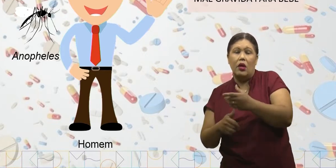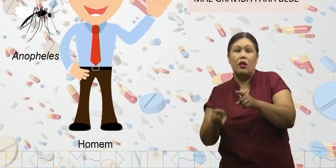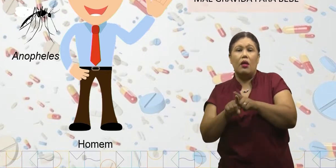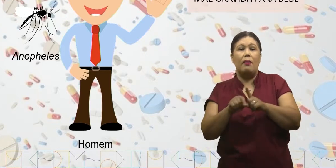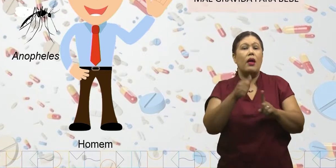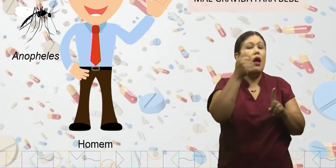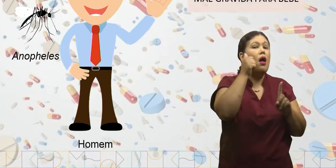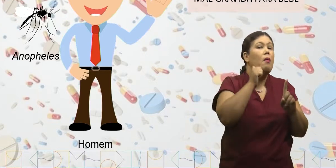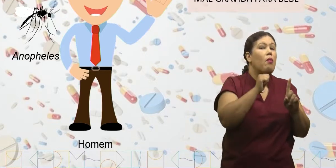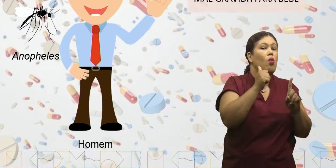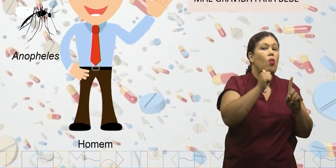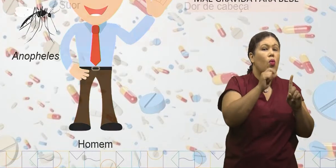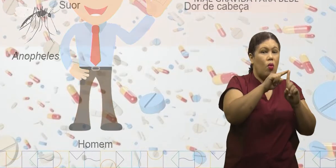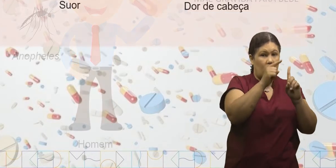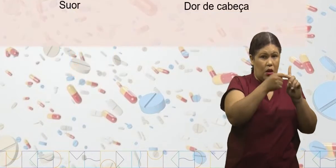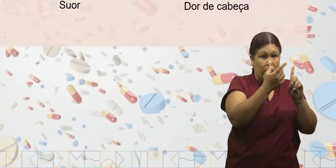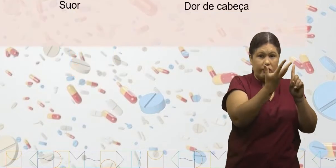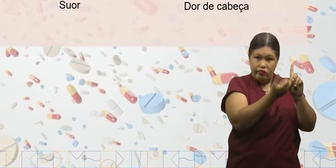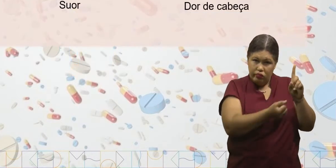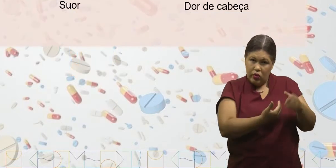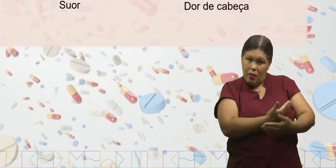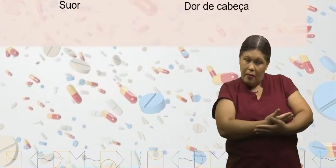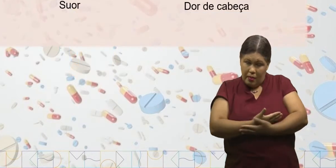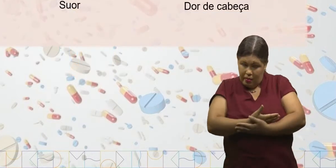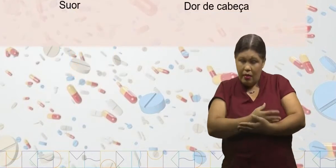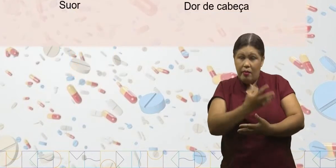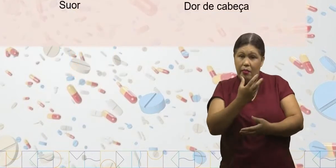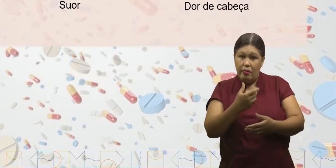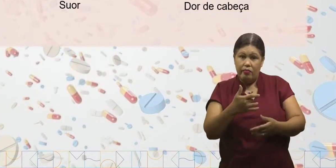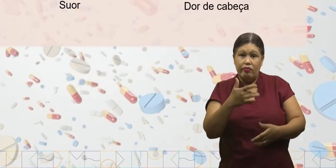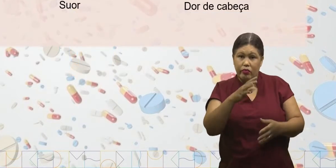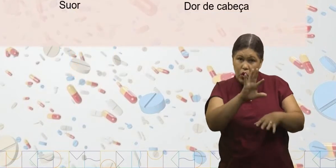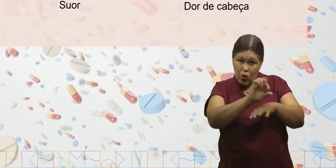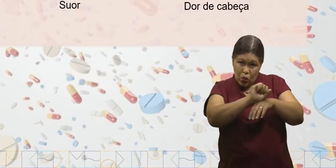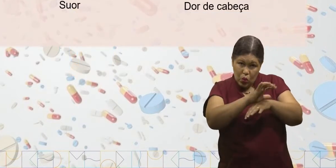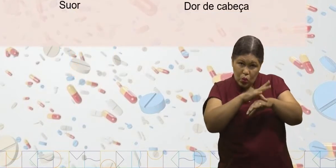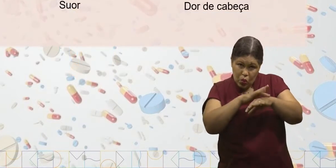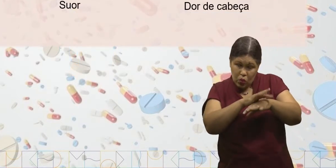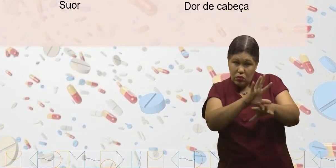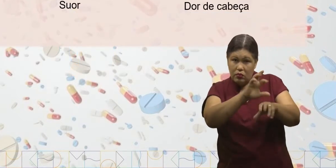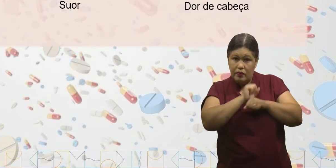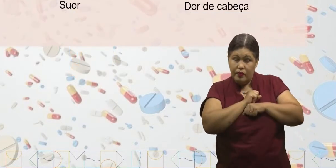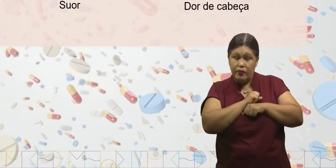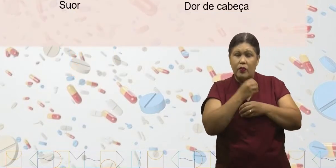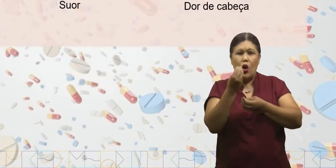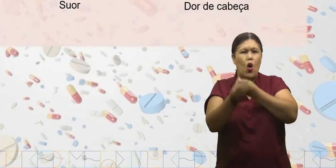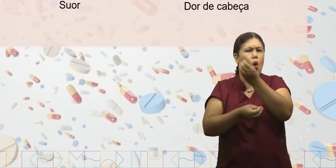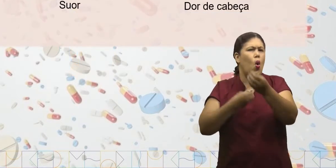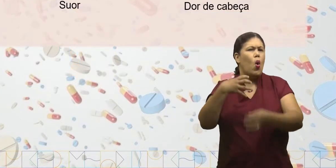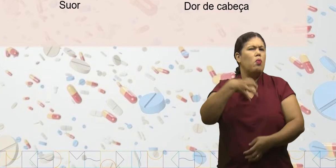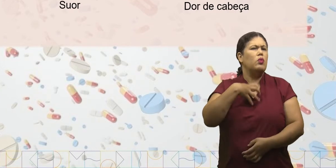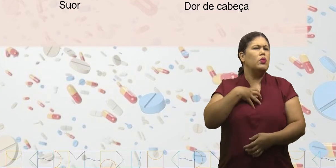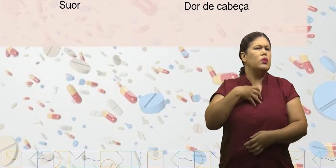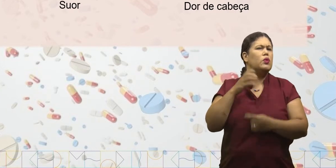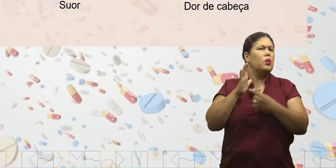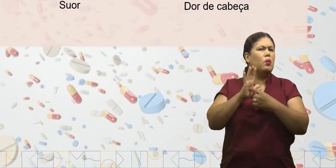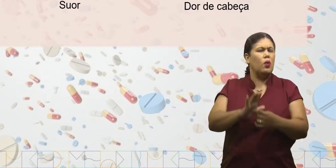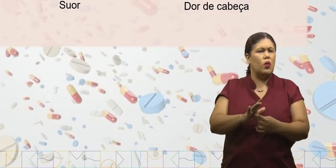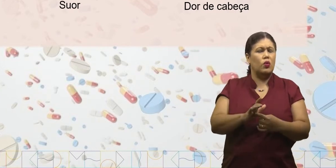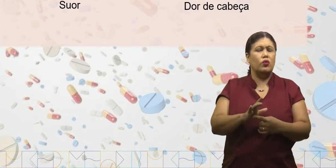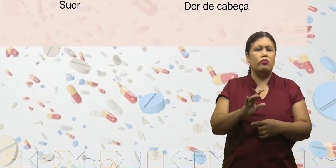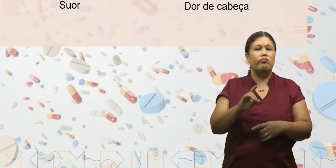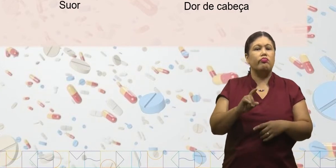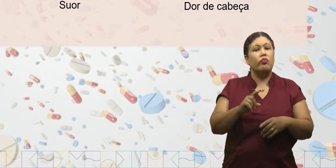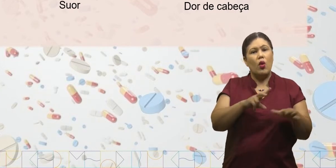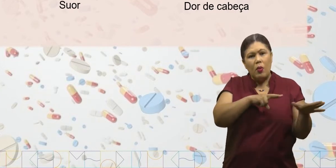mãe grávida para bebê. Os sintomas ocorrem após 1 semana que a pessoa foi picada pelo inseto